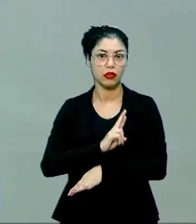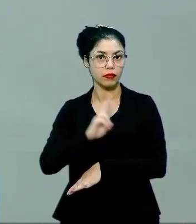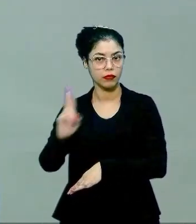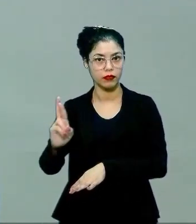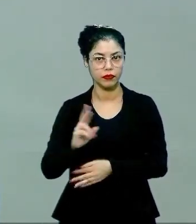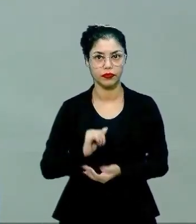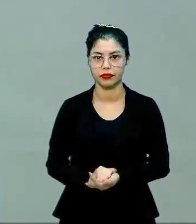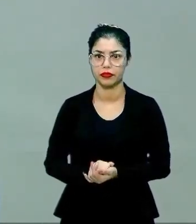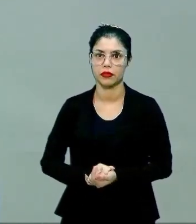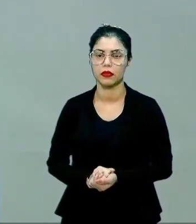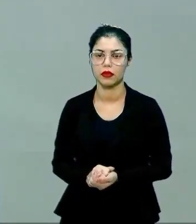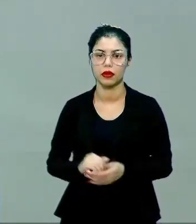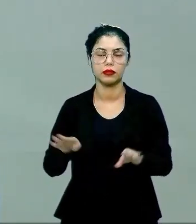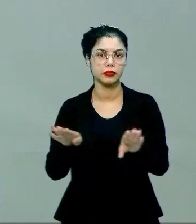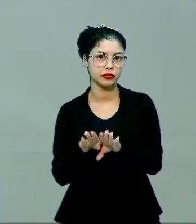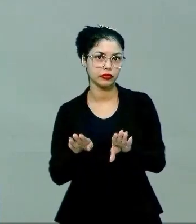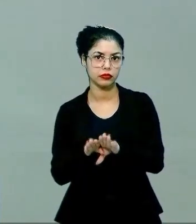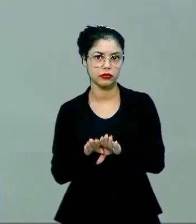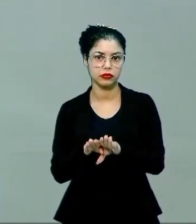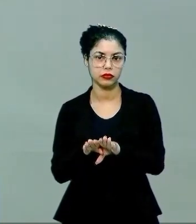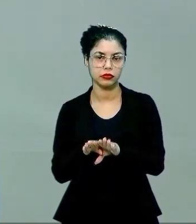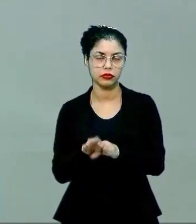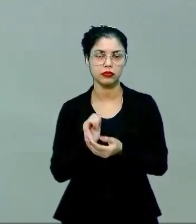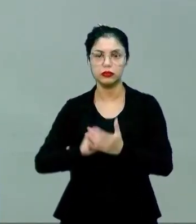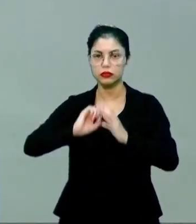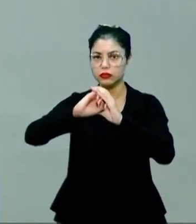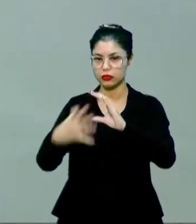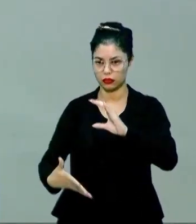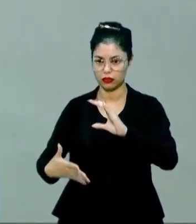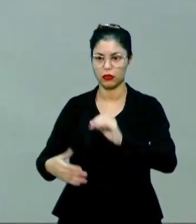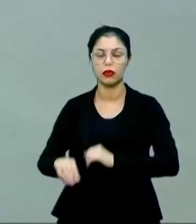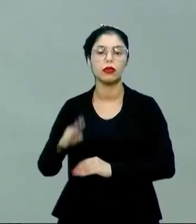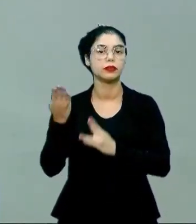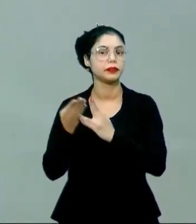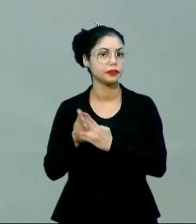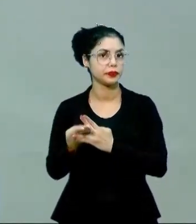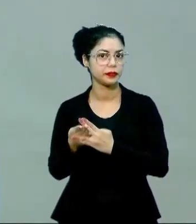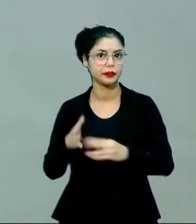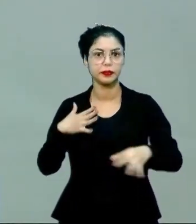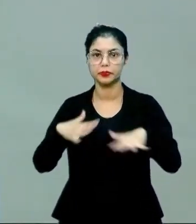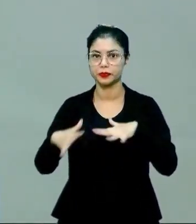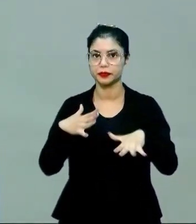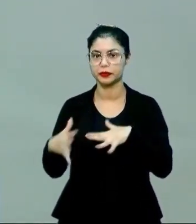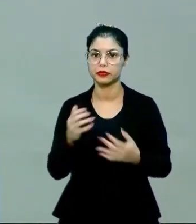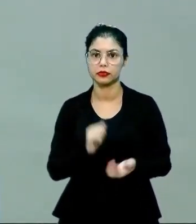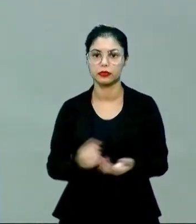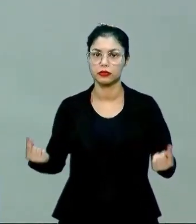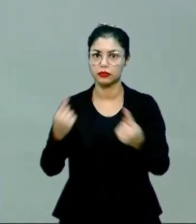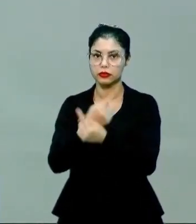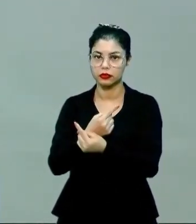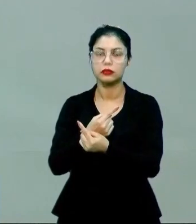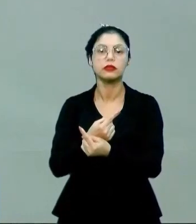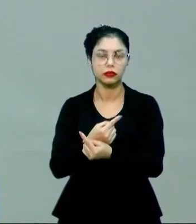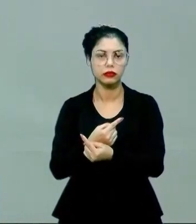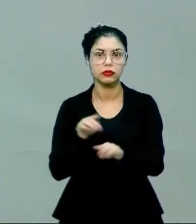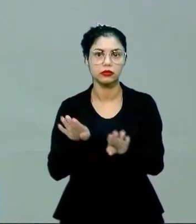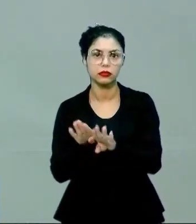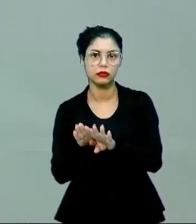religiosa. Eu falei para vocês nas características que o barroco é um movimento de contra-reforma